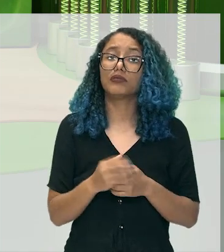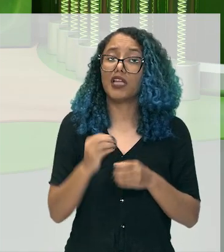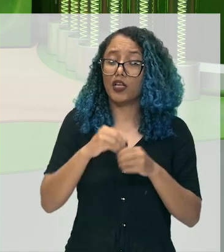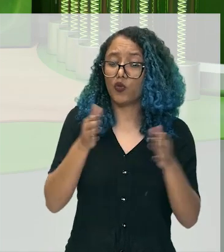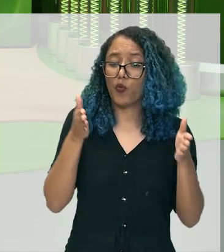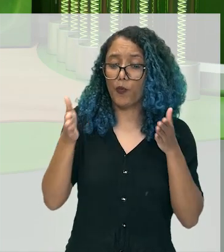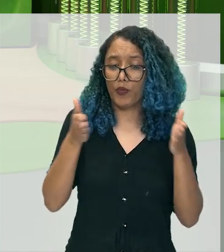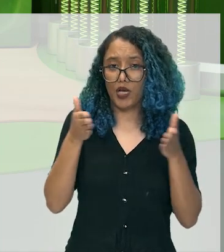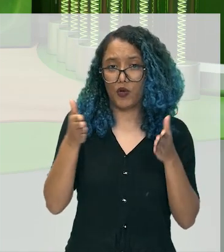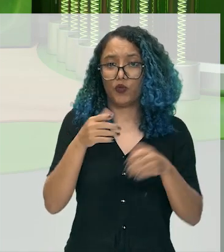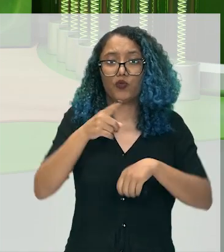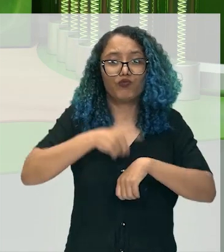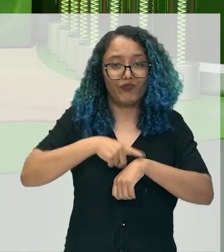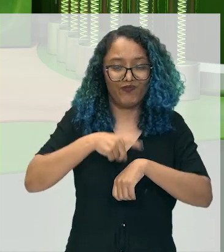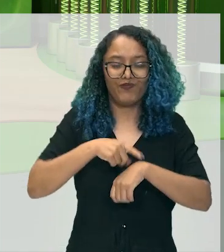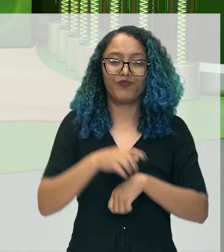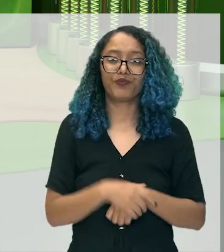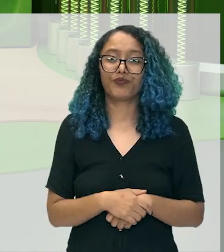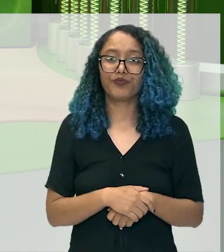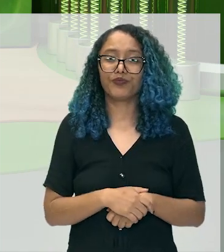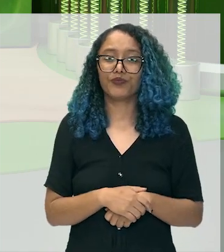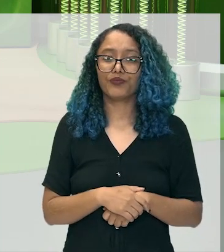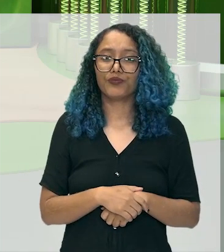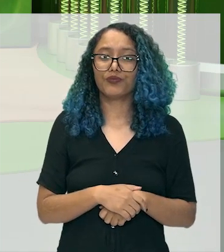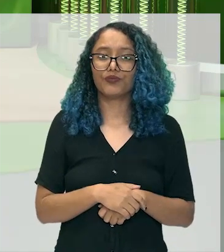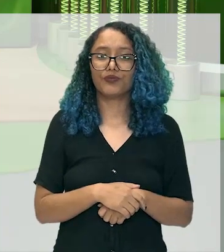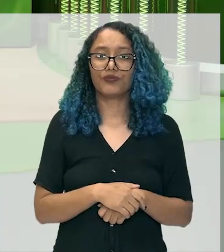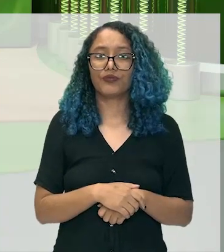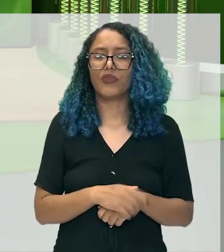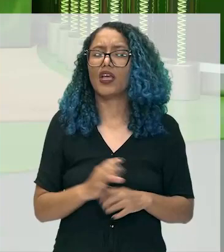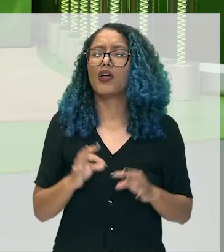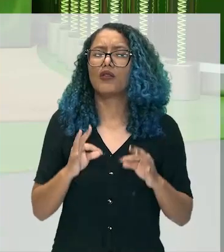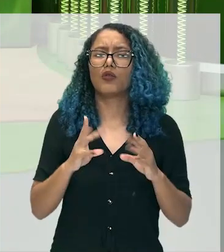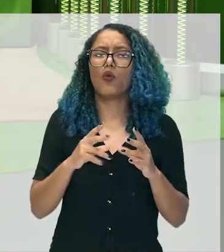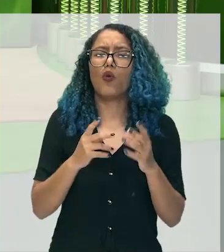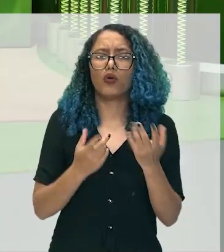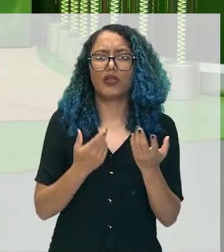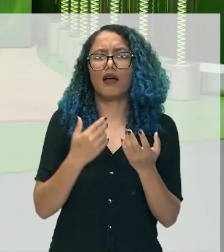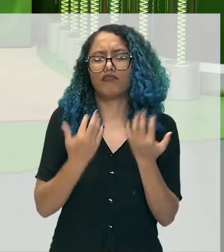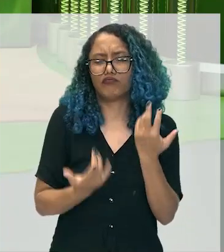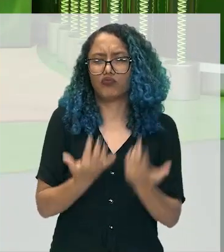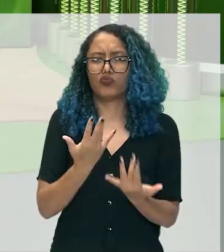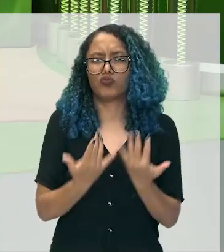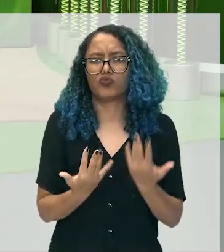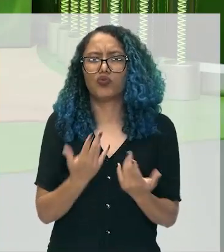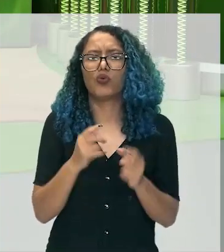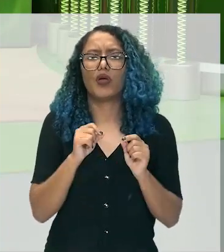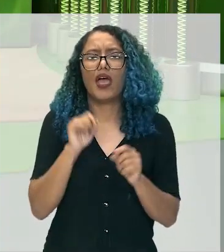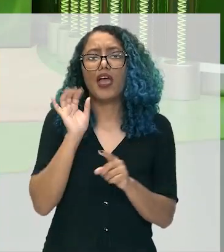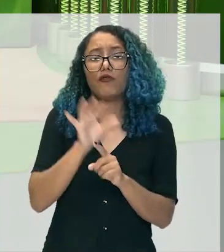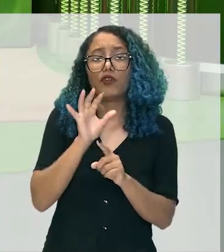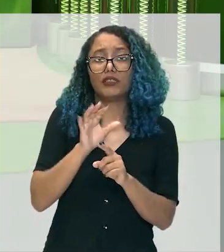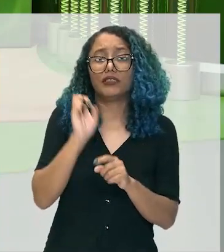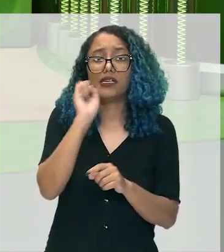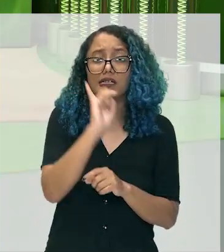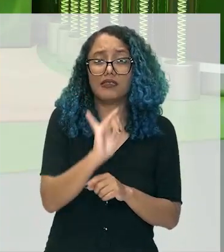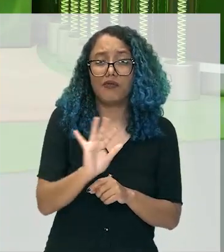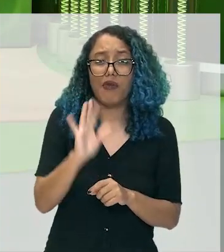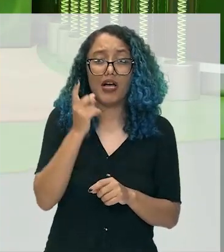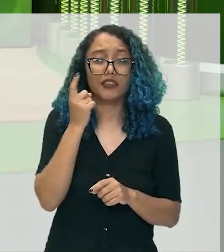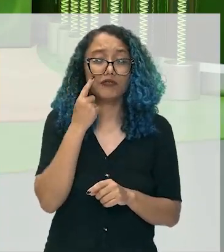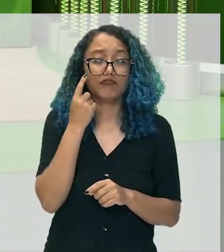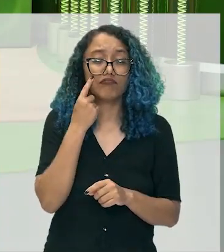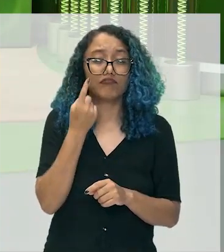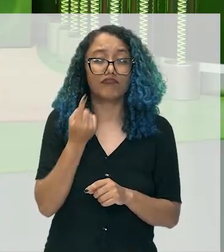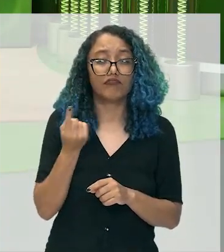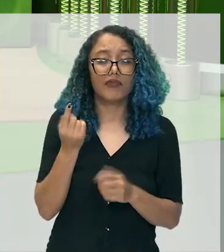bom? Então, nós temos aí, olha, vejam, e essas queimadas todas se refletem nessas imagens que nós vamos ver agora. Olha